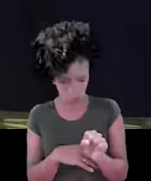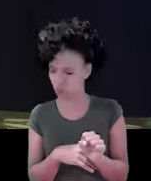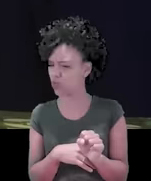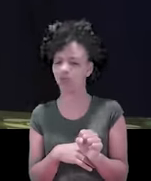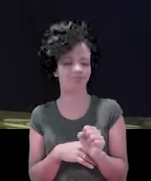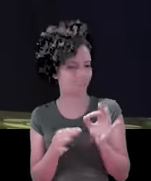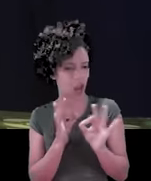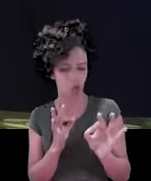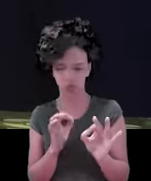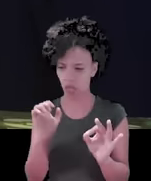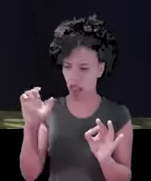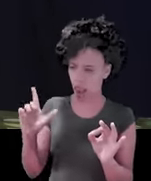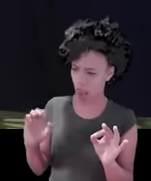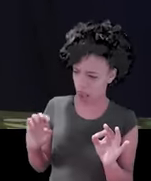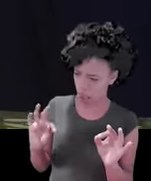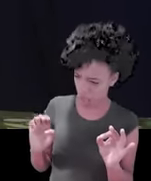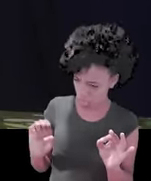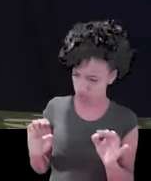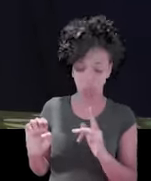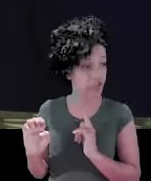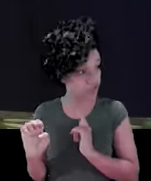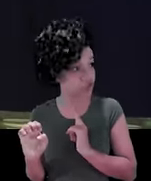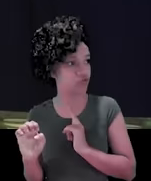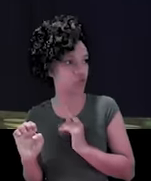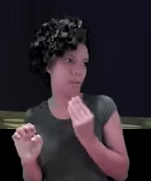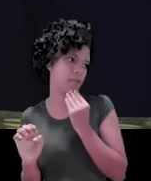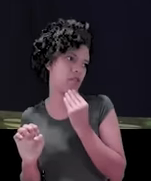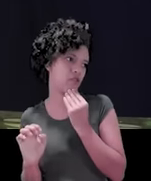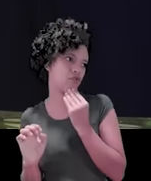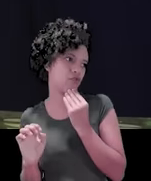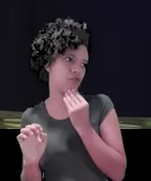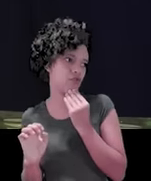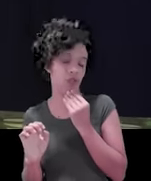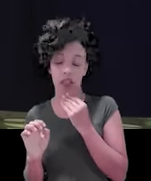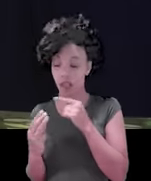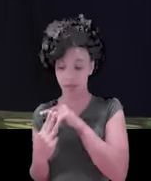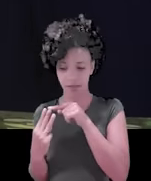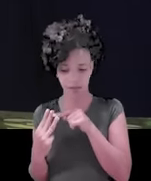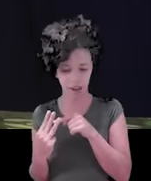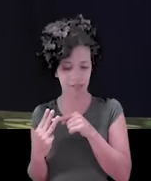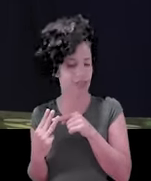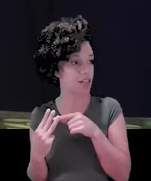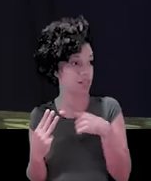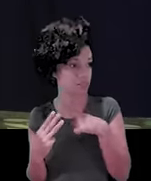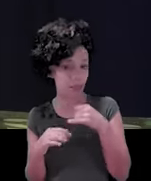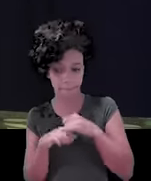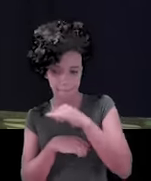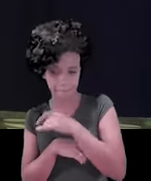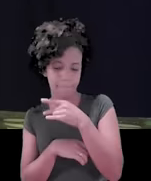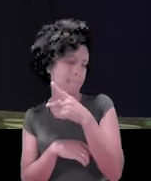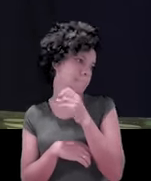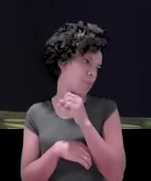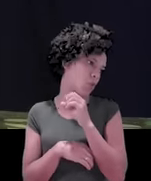e aí eu vi que para o leste era onde tinha minha maior chance e esses três pontos era uma pista é são